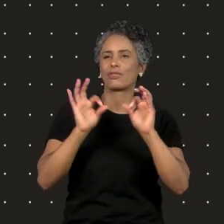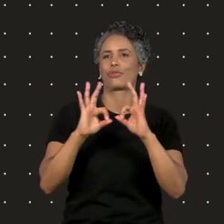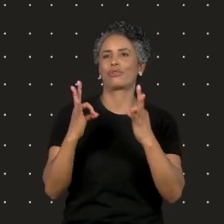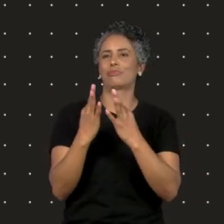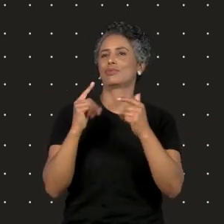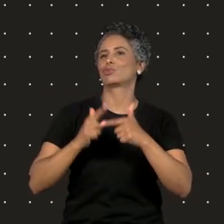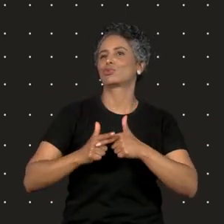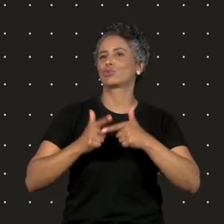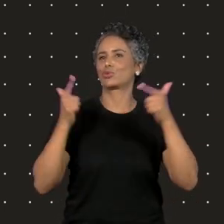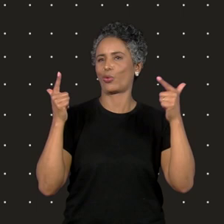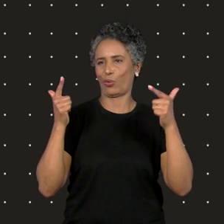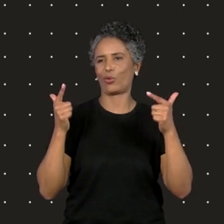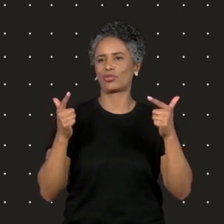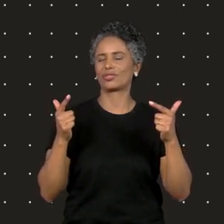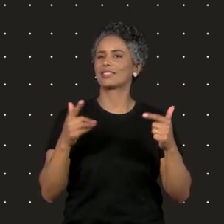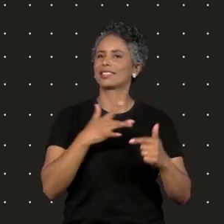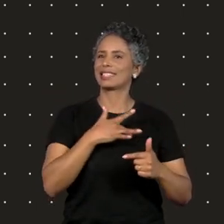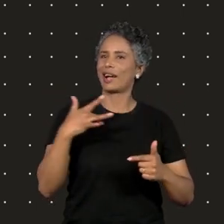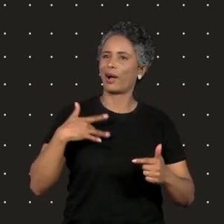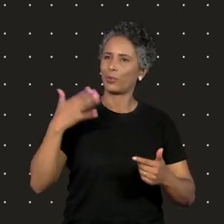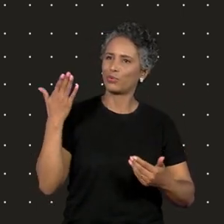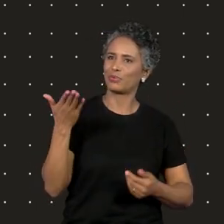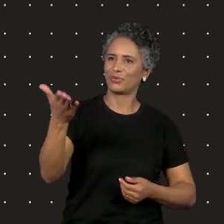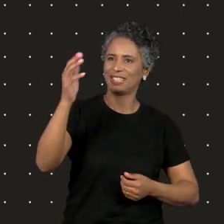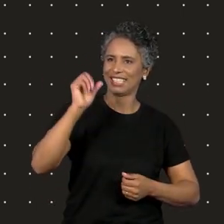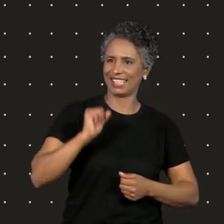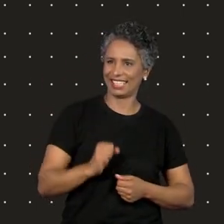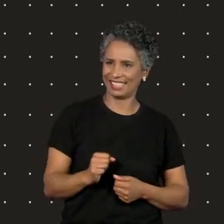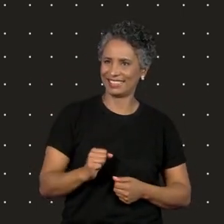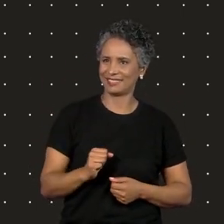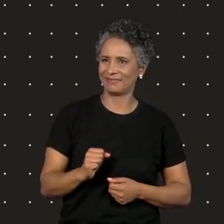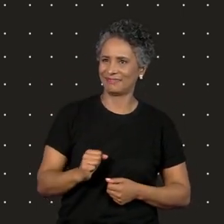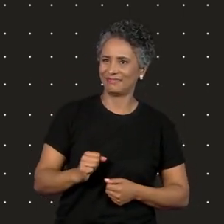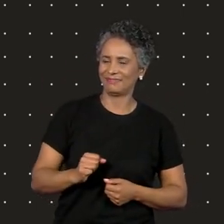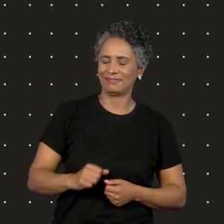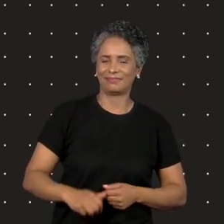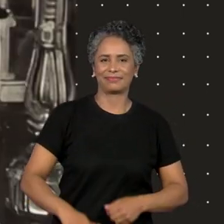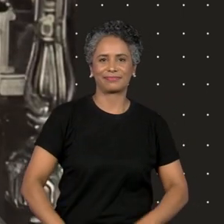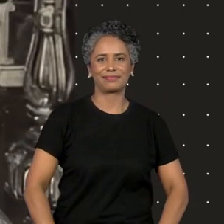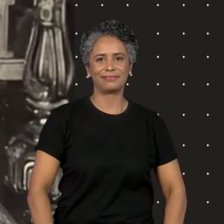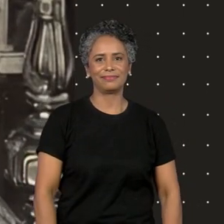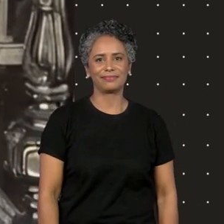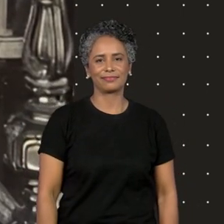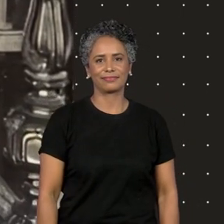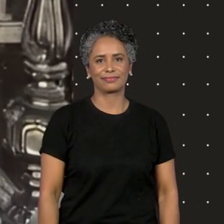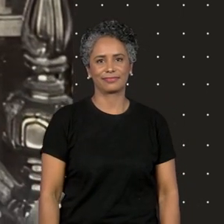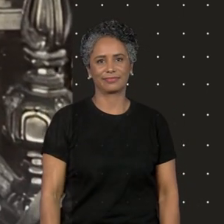sorte, saúde, saúde mais importante.